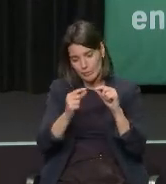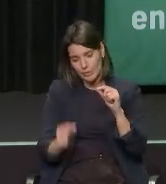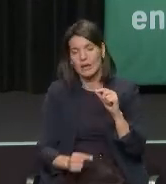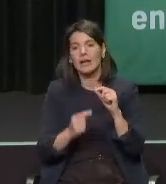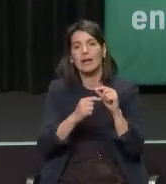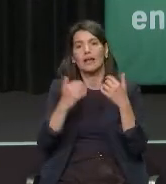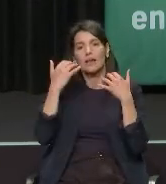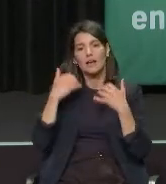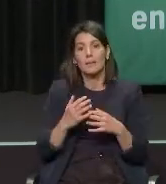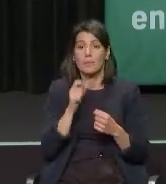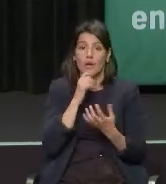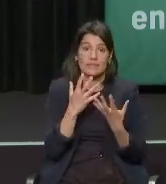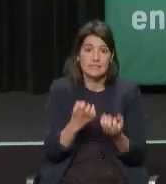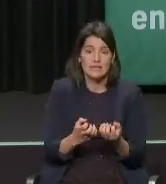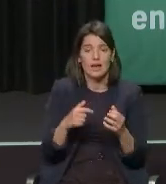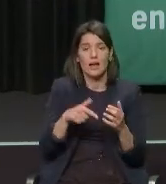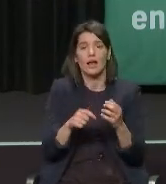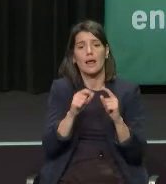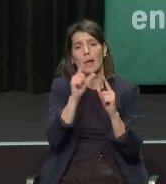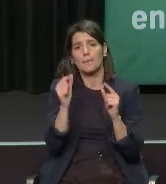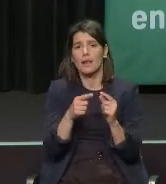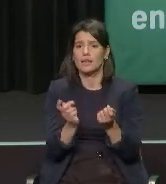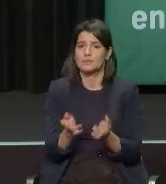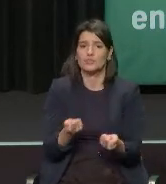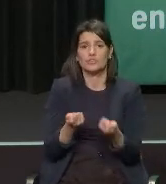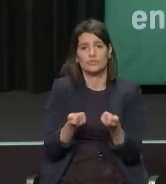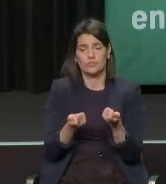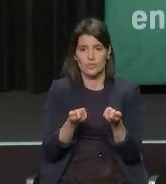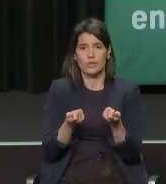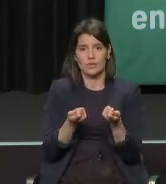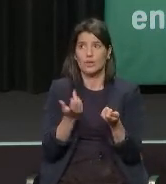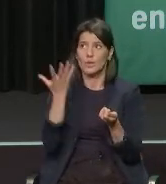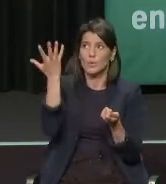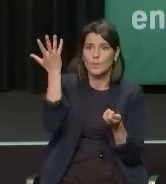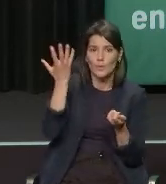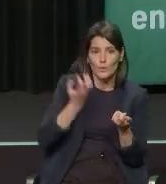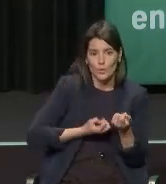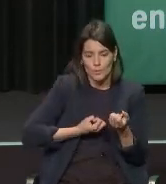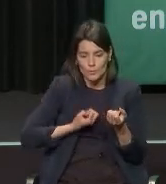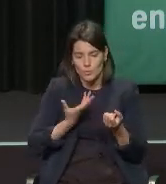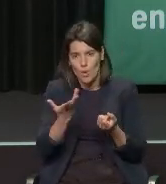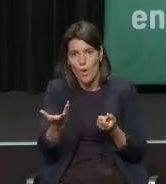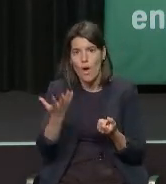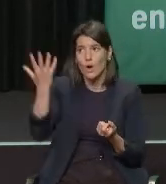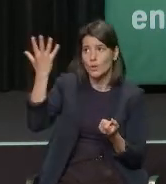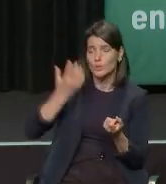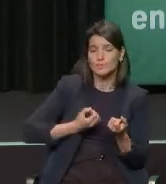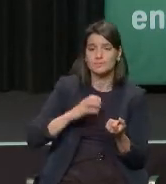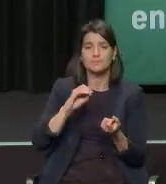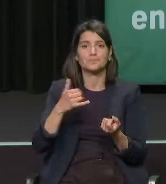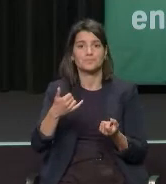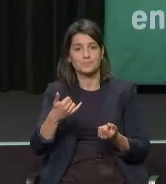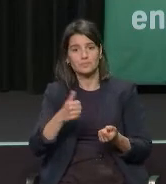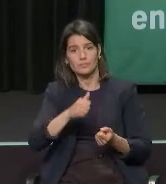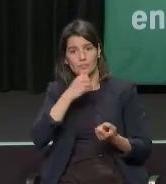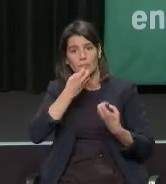próprias plantas têm de gerir estes trade-offs entre absorver carbono não perdendo